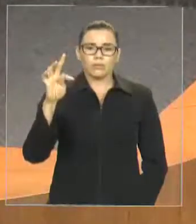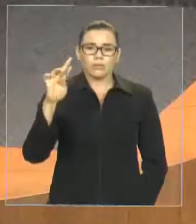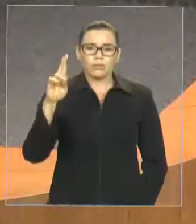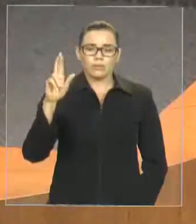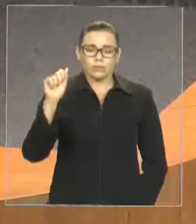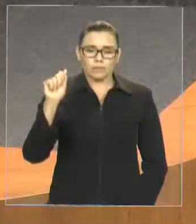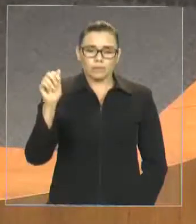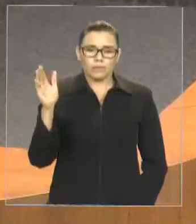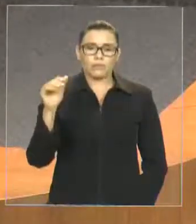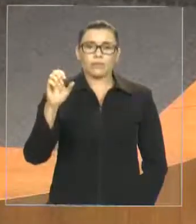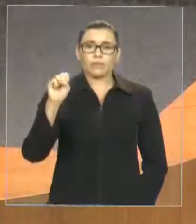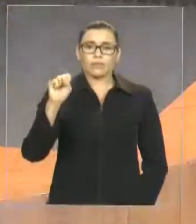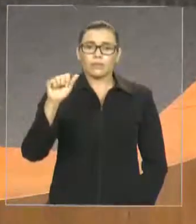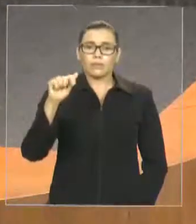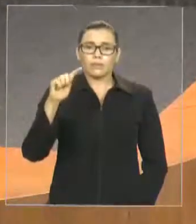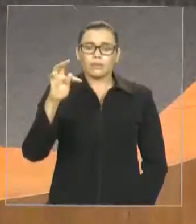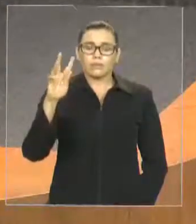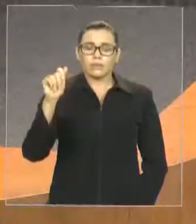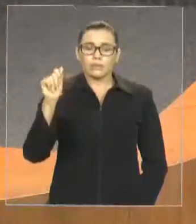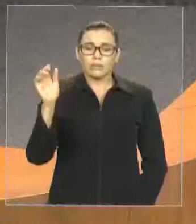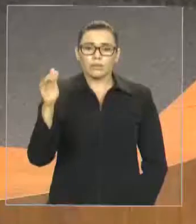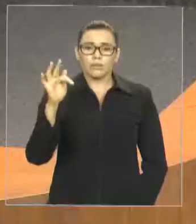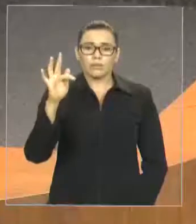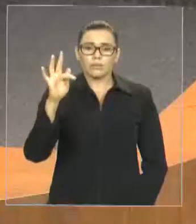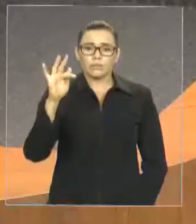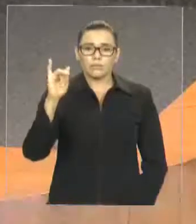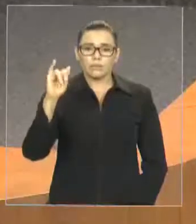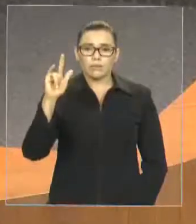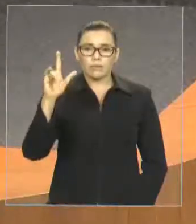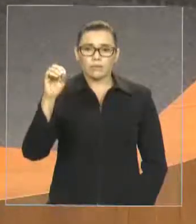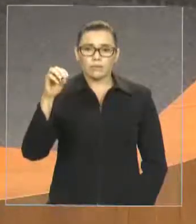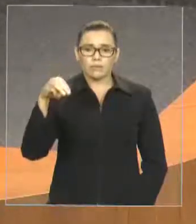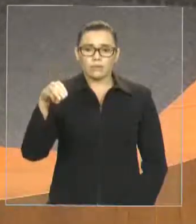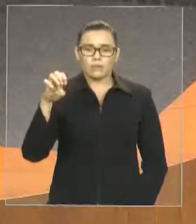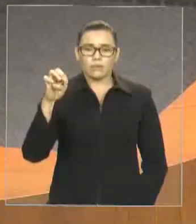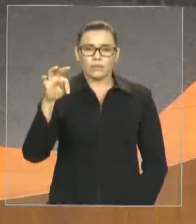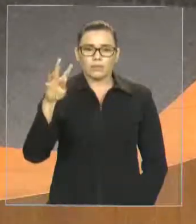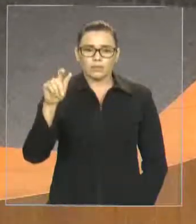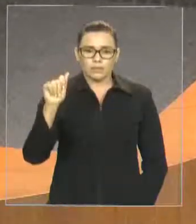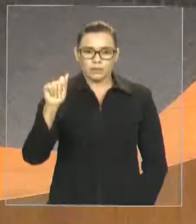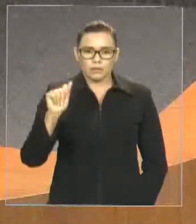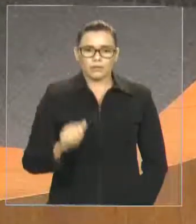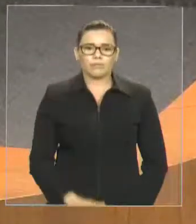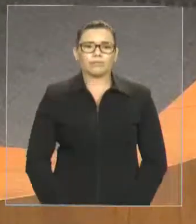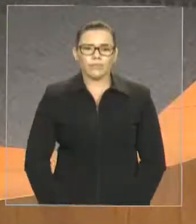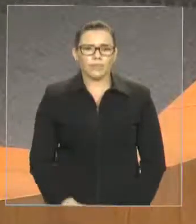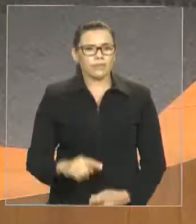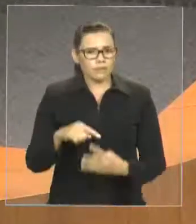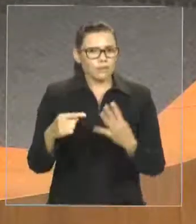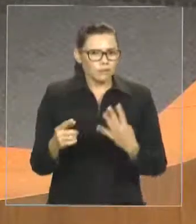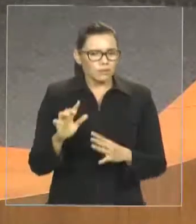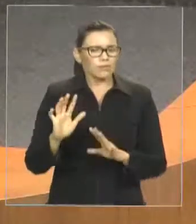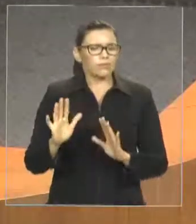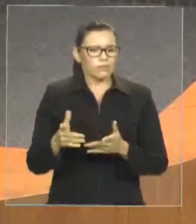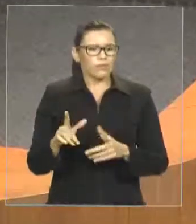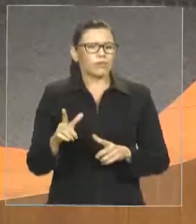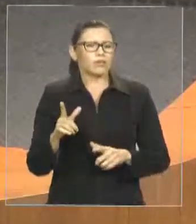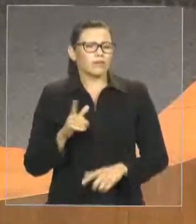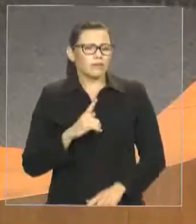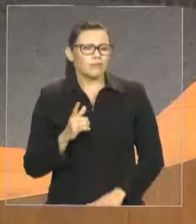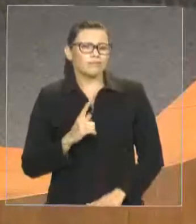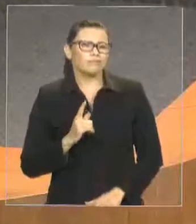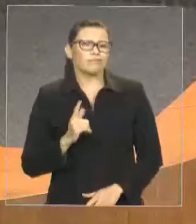base técnica avançada, produzida pelo IMESC e pelo IBGE. Com base nisso, nós vamos